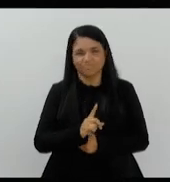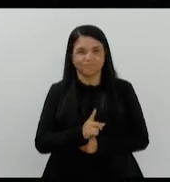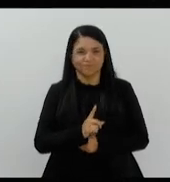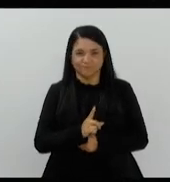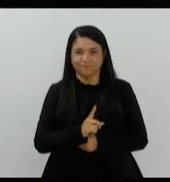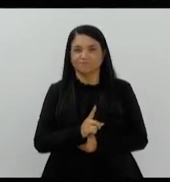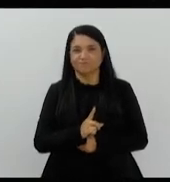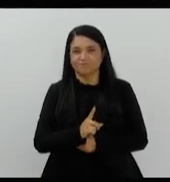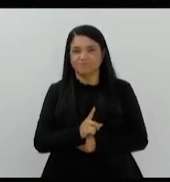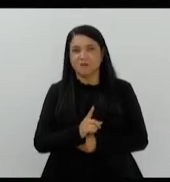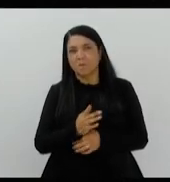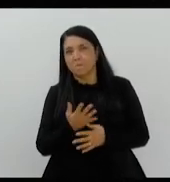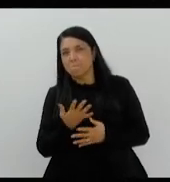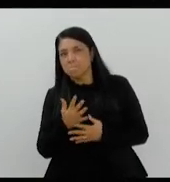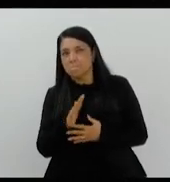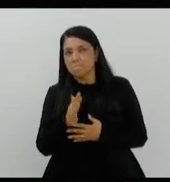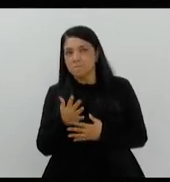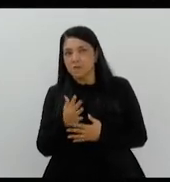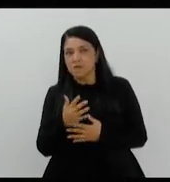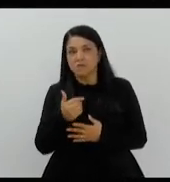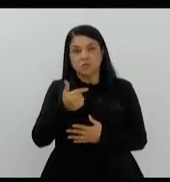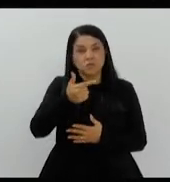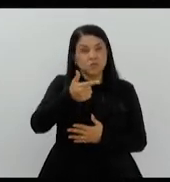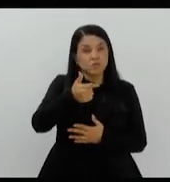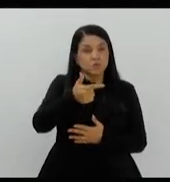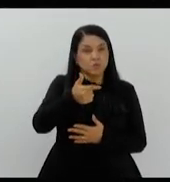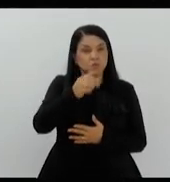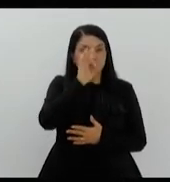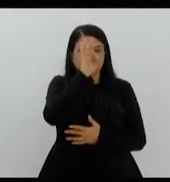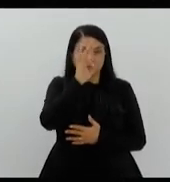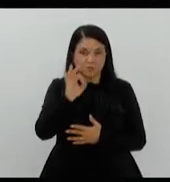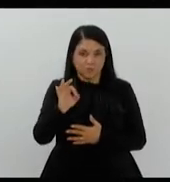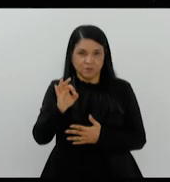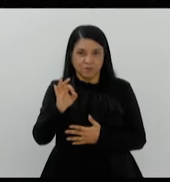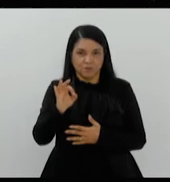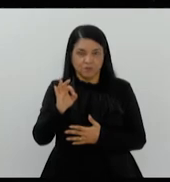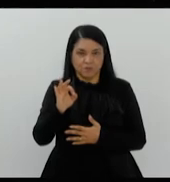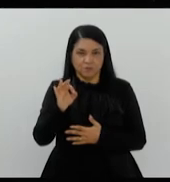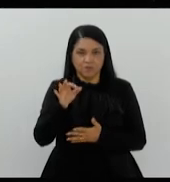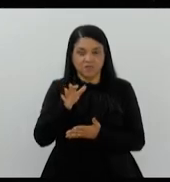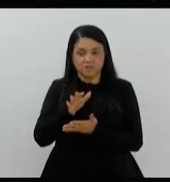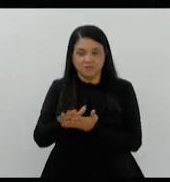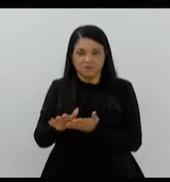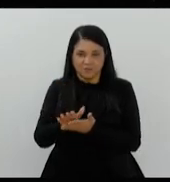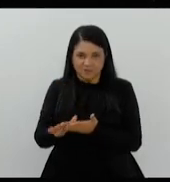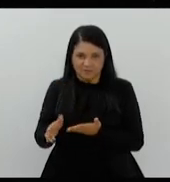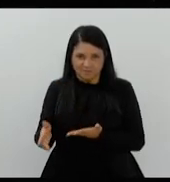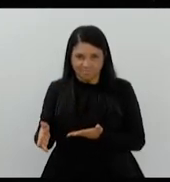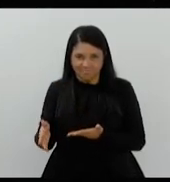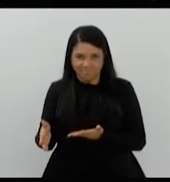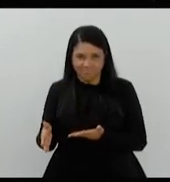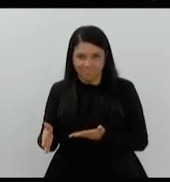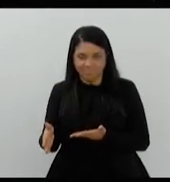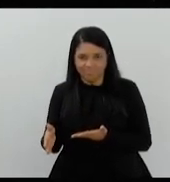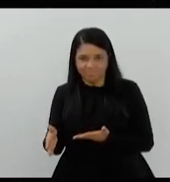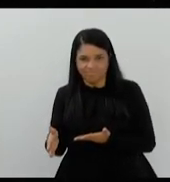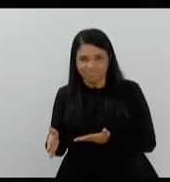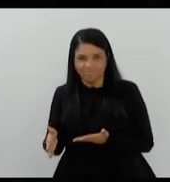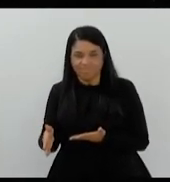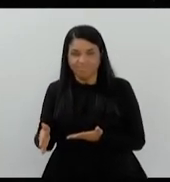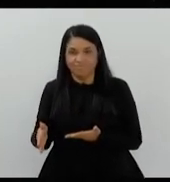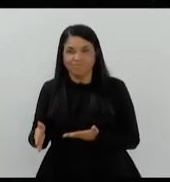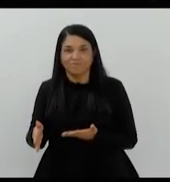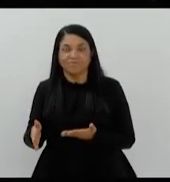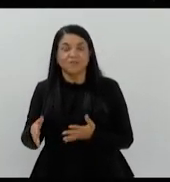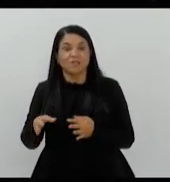É aproximadamente 12% das despesas. Isso representaria que em todos